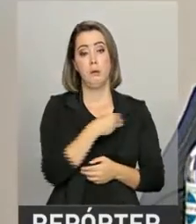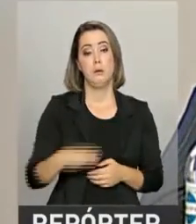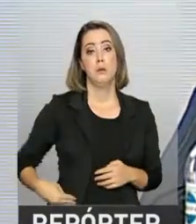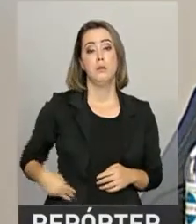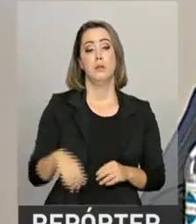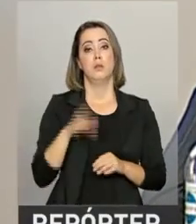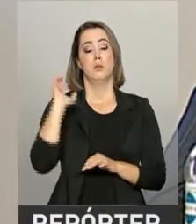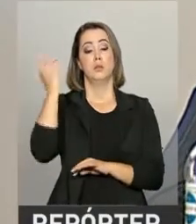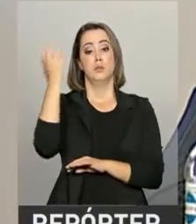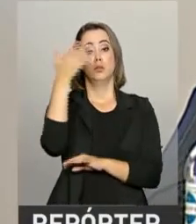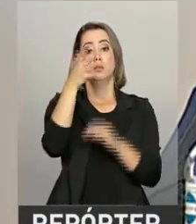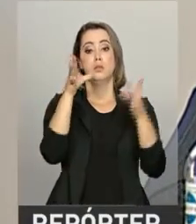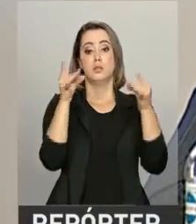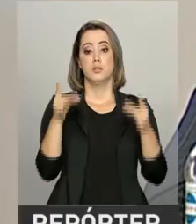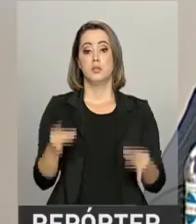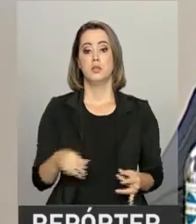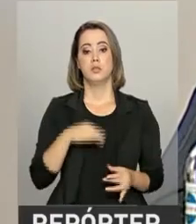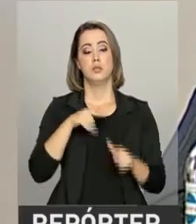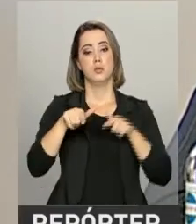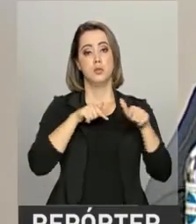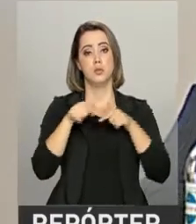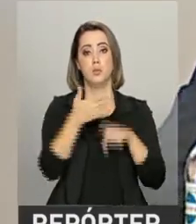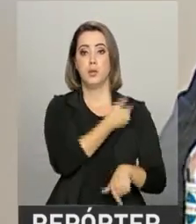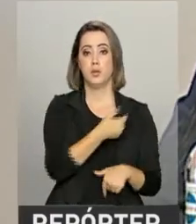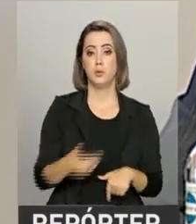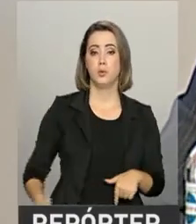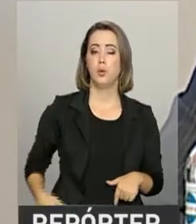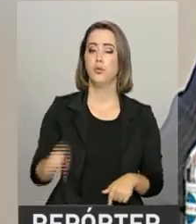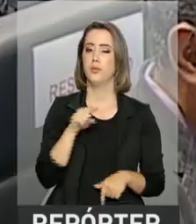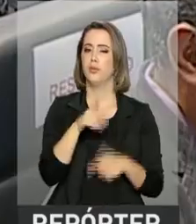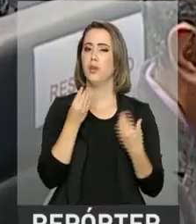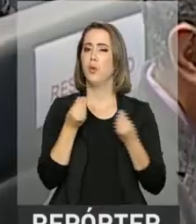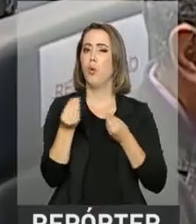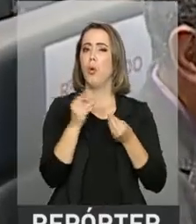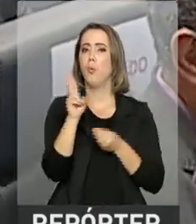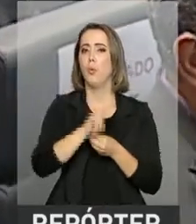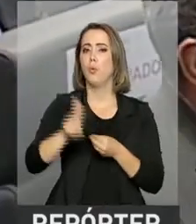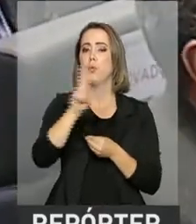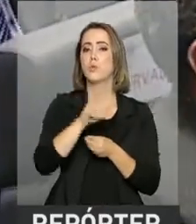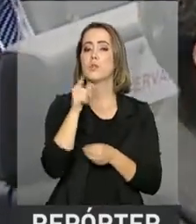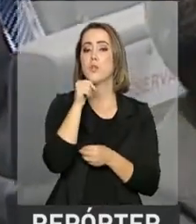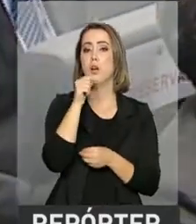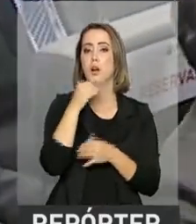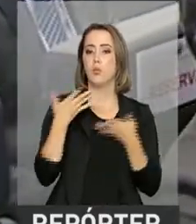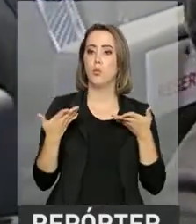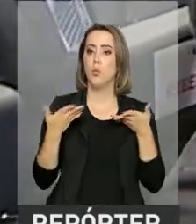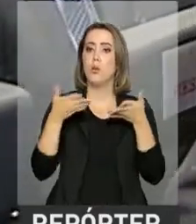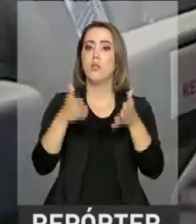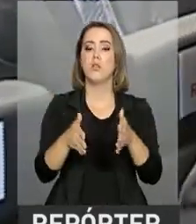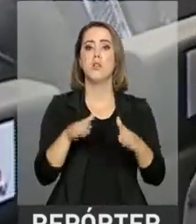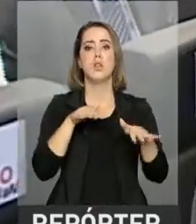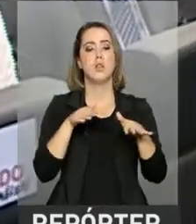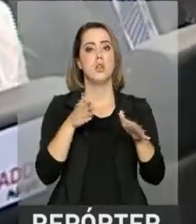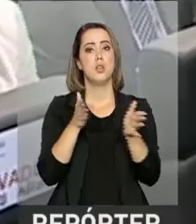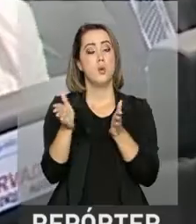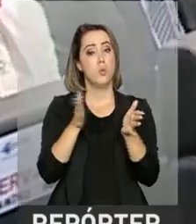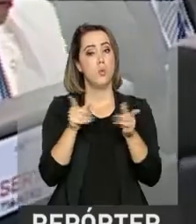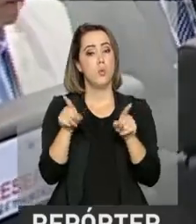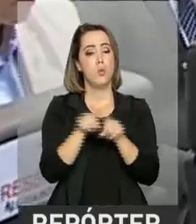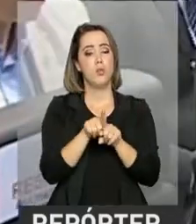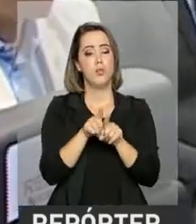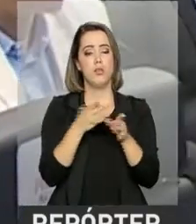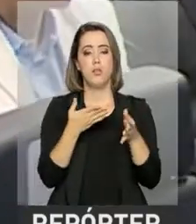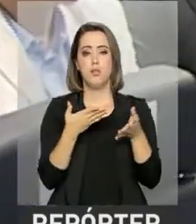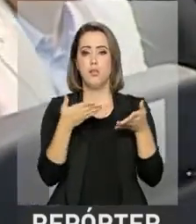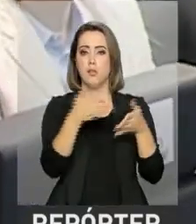ambiente destacou as ações do governo para garantir o uso sustentável e acesso à água como a ampliação da estação ecológica